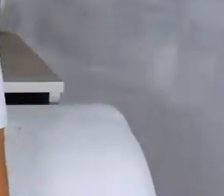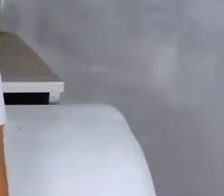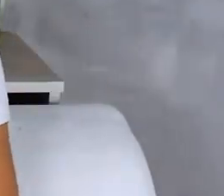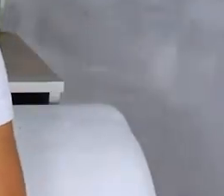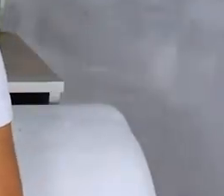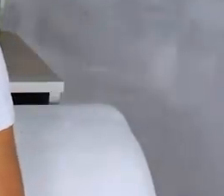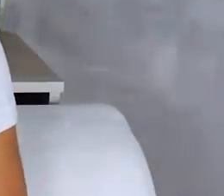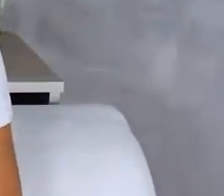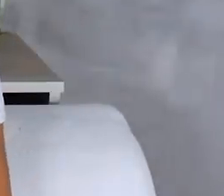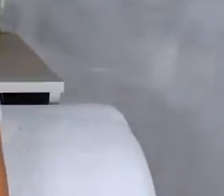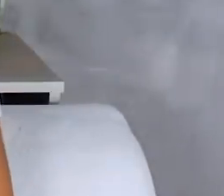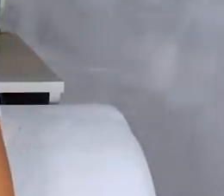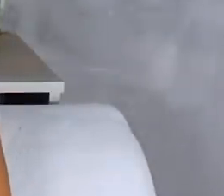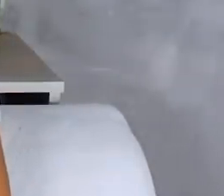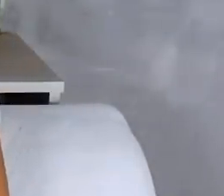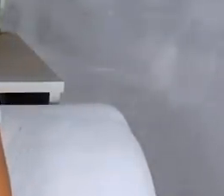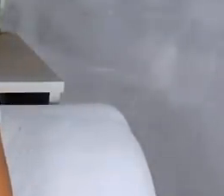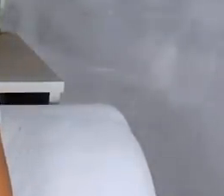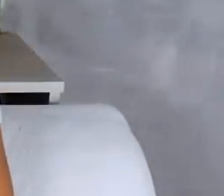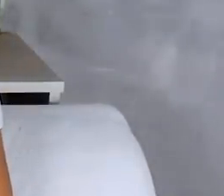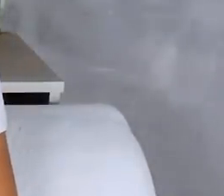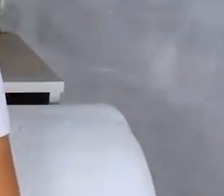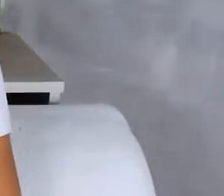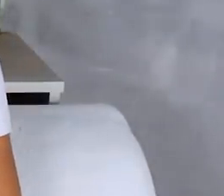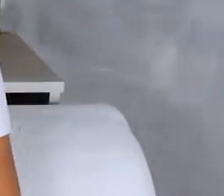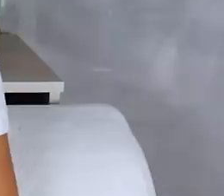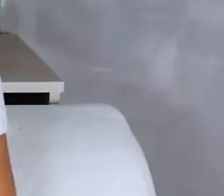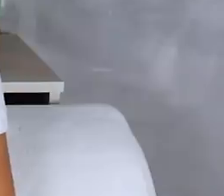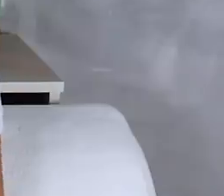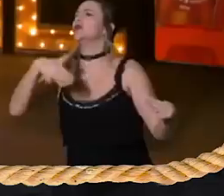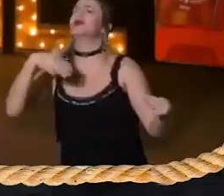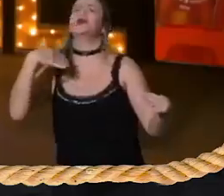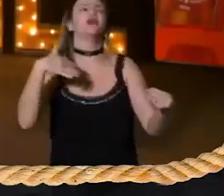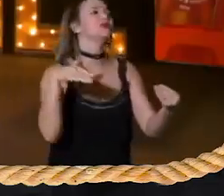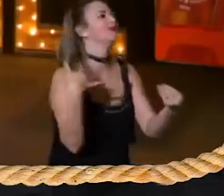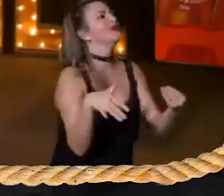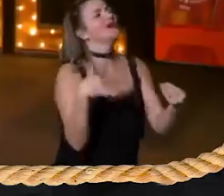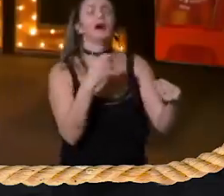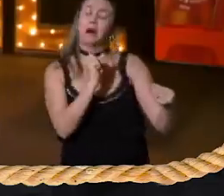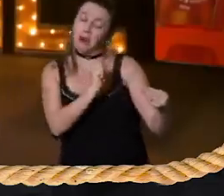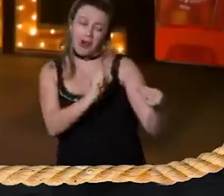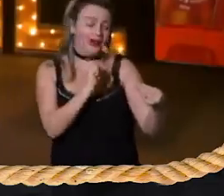Eduardo Costa. E eles emendaram um trecho de locutor de rodeio. Foi muito bacana, pera aí.